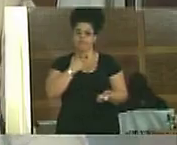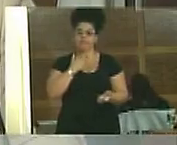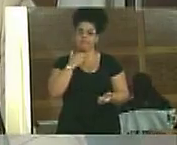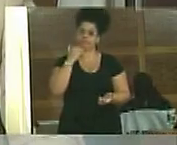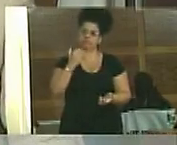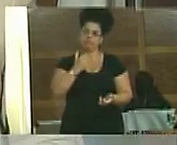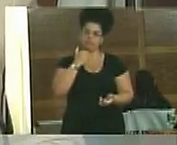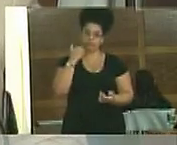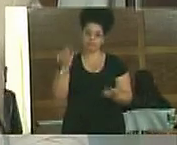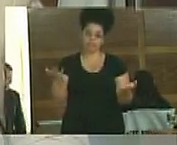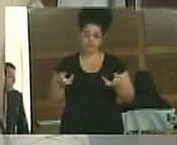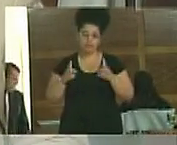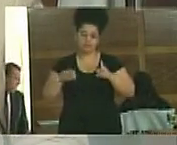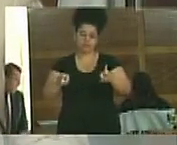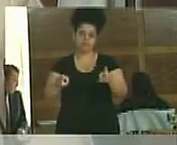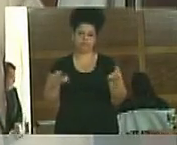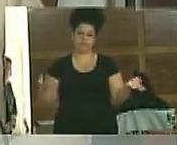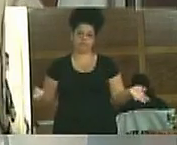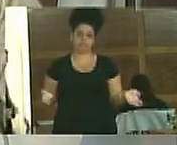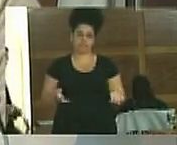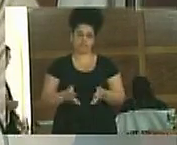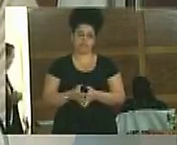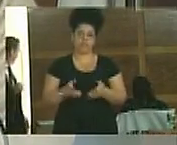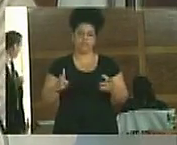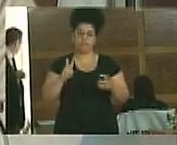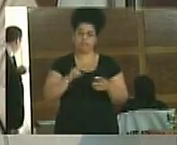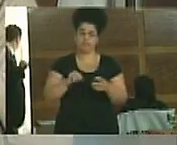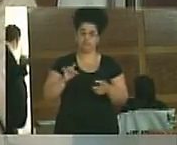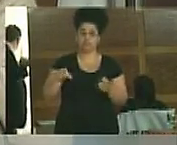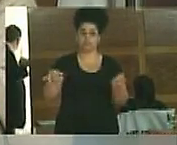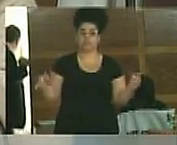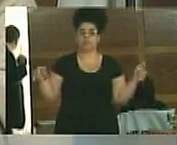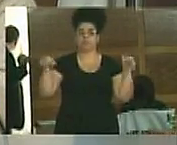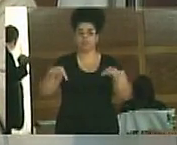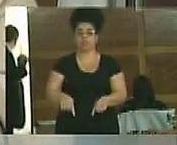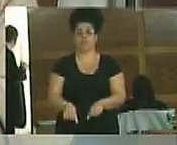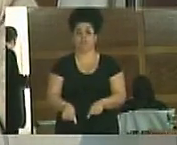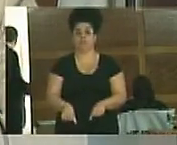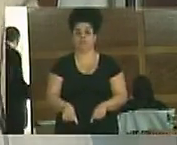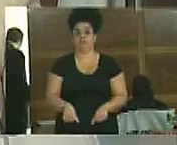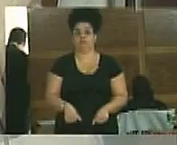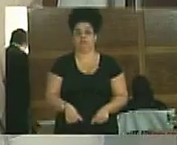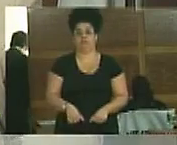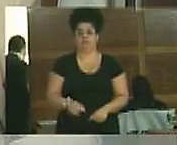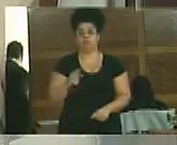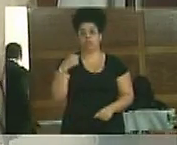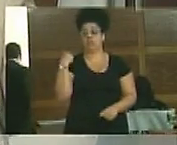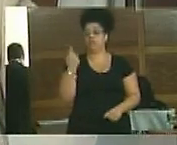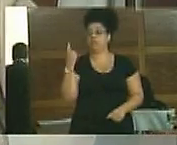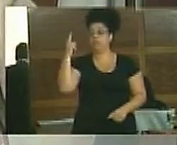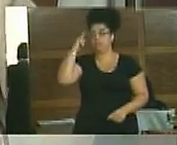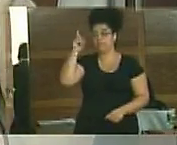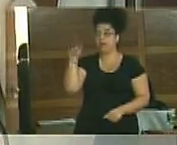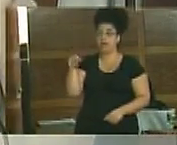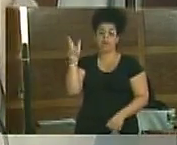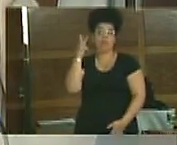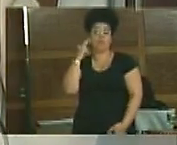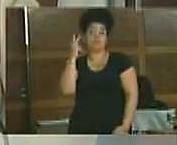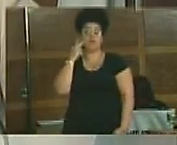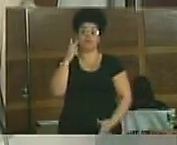gente vai continuar do jeito que a gente está. Continua não, piorando, só vem piorando. E o pior, que a gente vem achando normal o que está